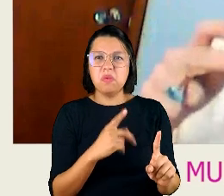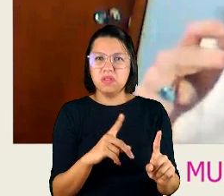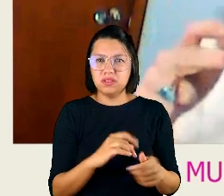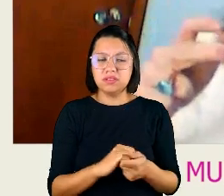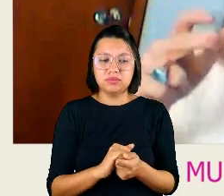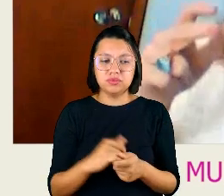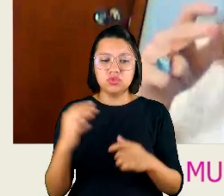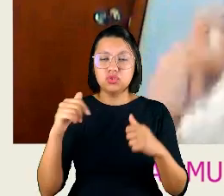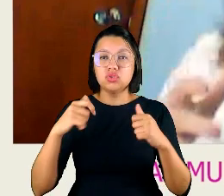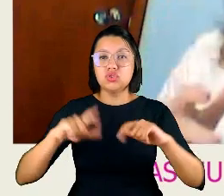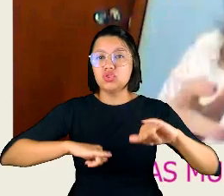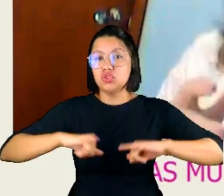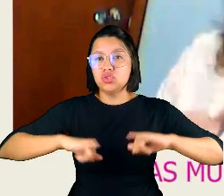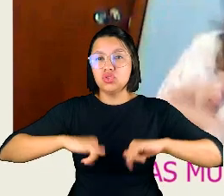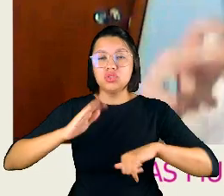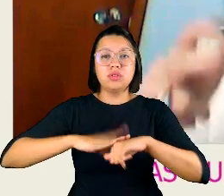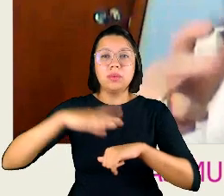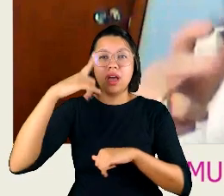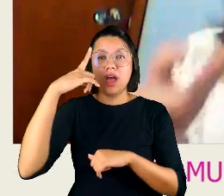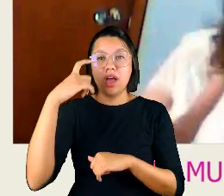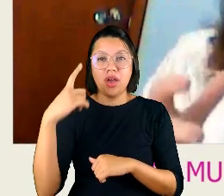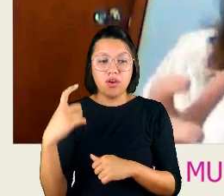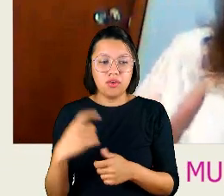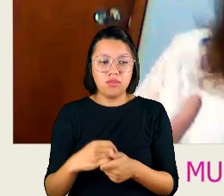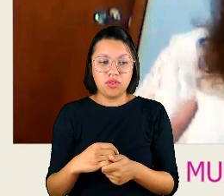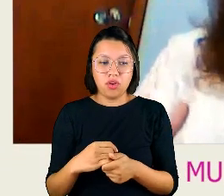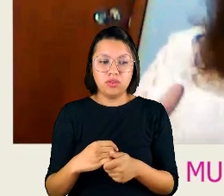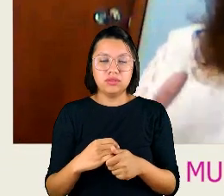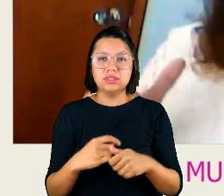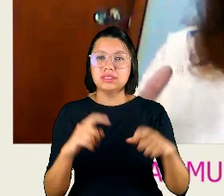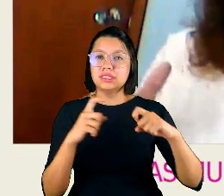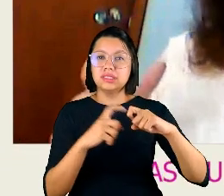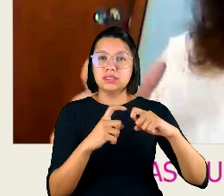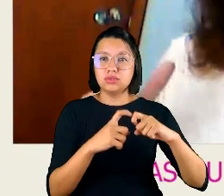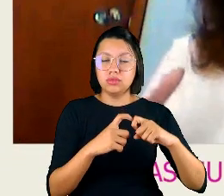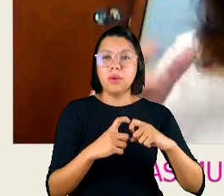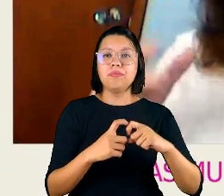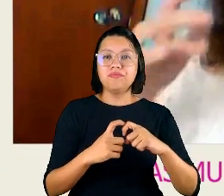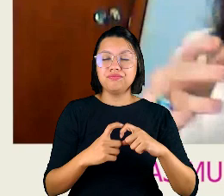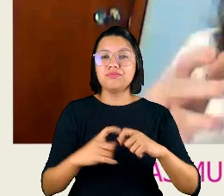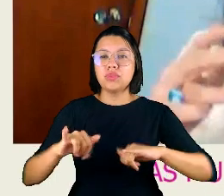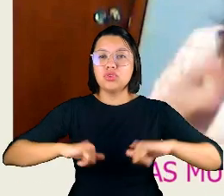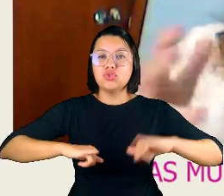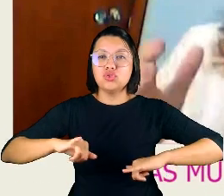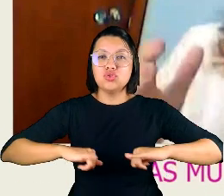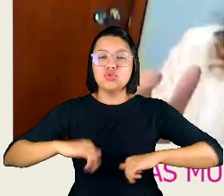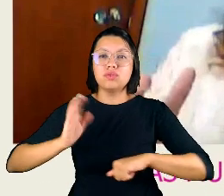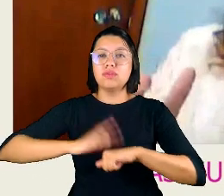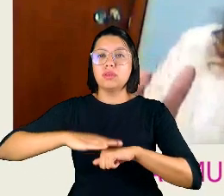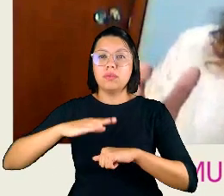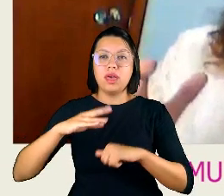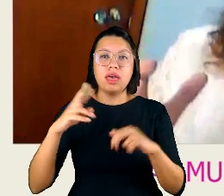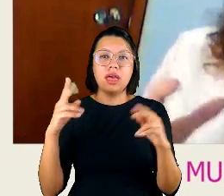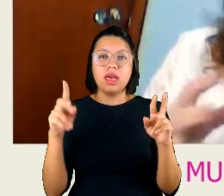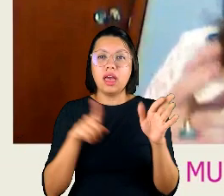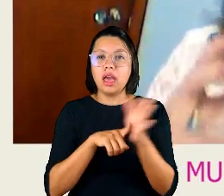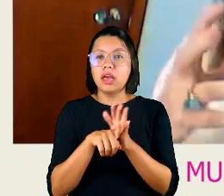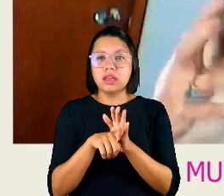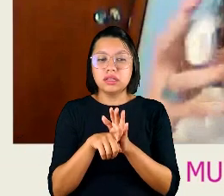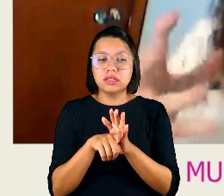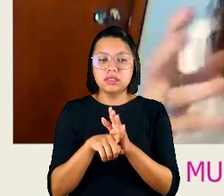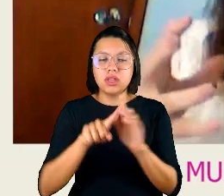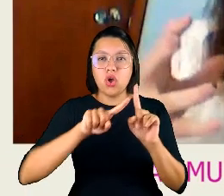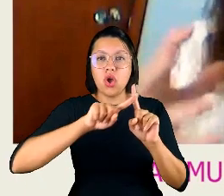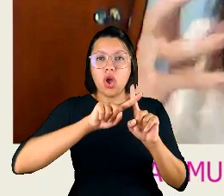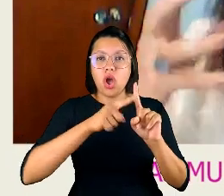mais a violência sexual e elas sofrem mais a questão de gravidezes indesejáveis.